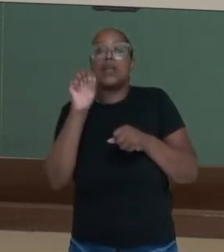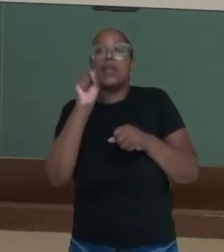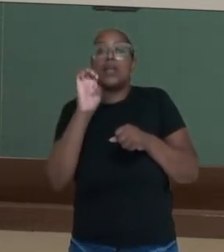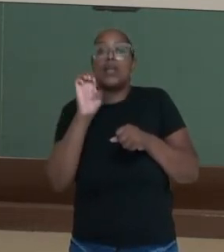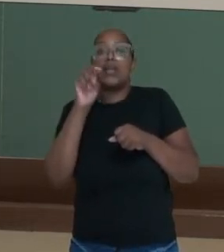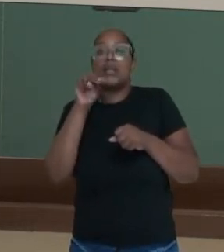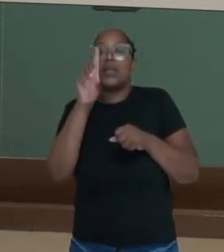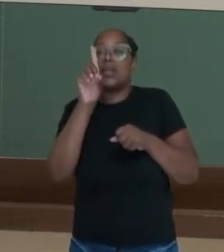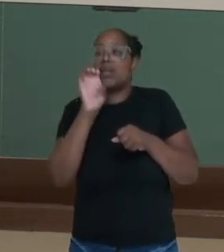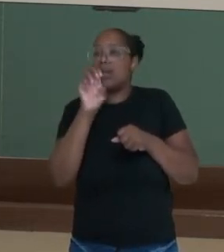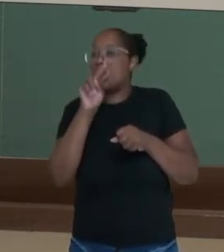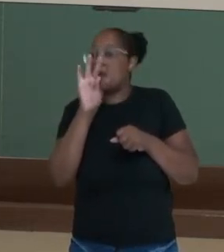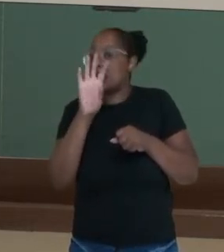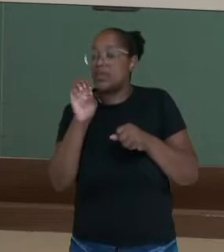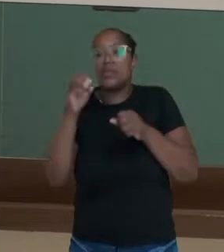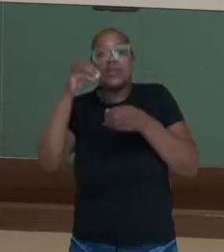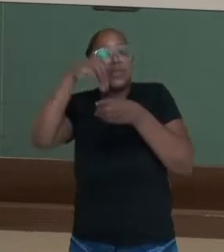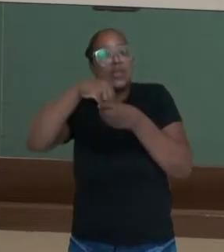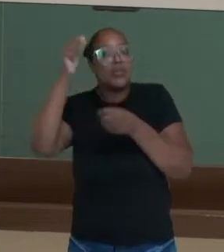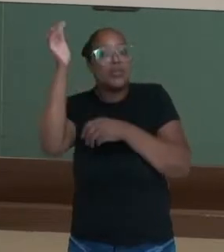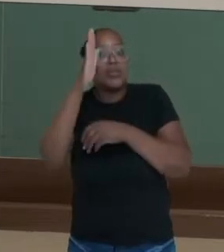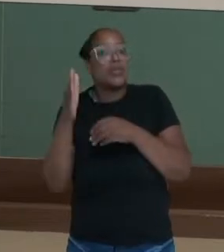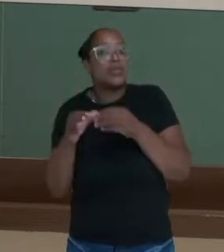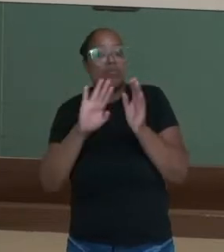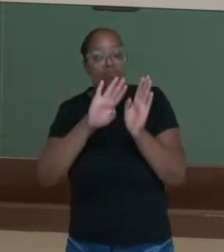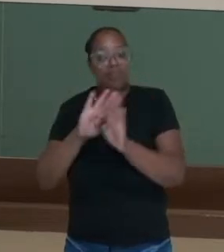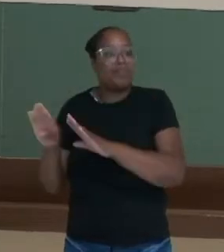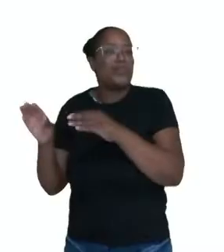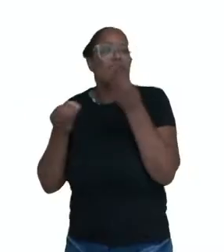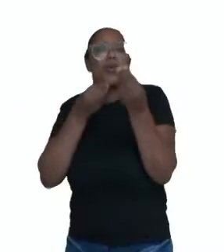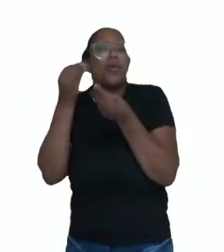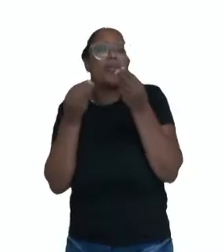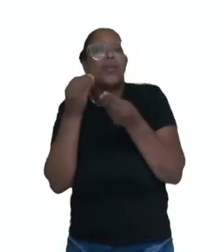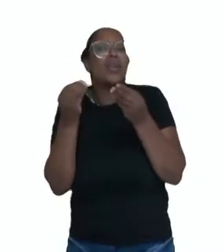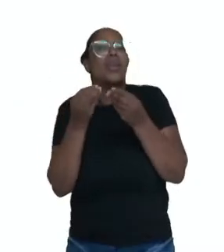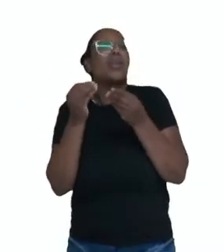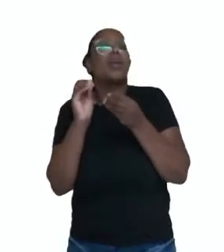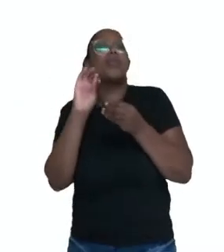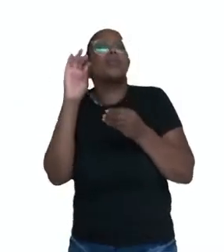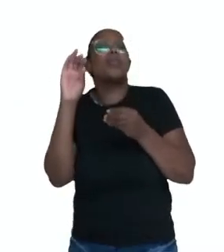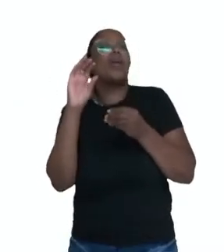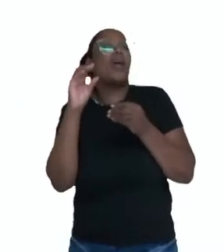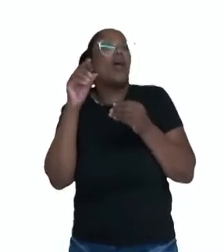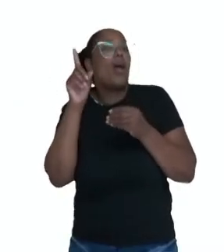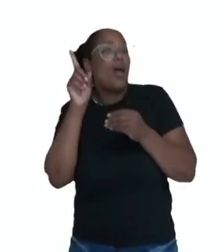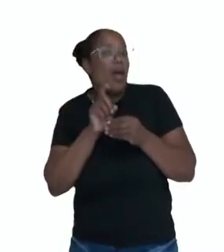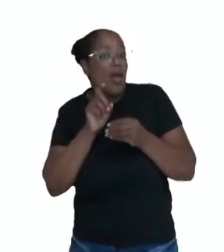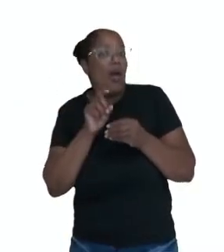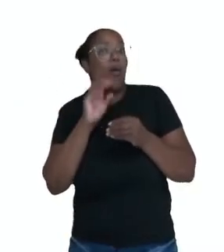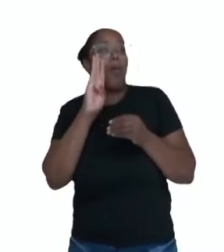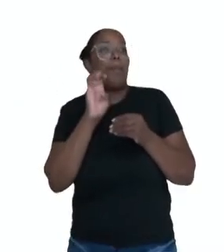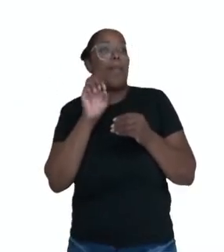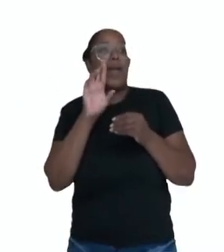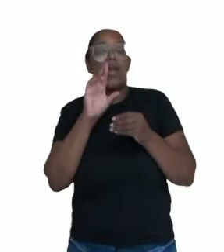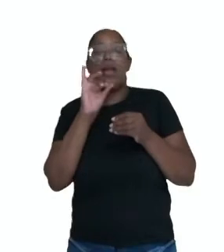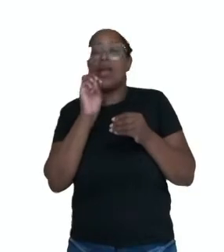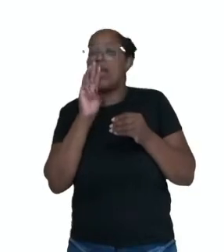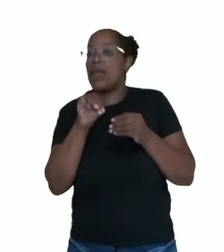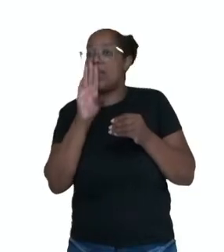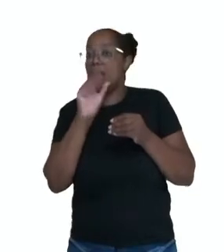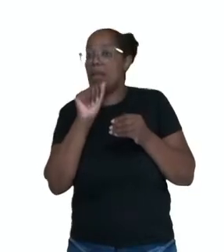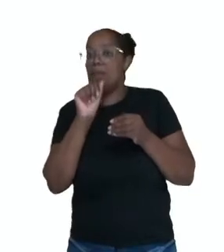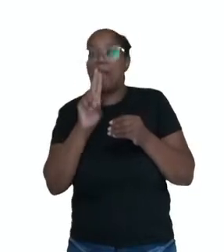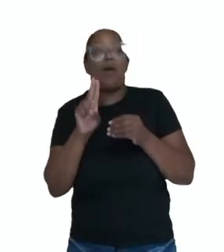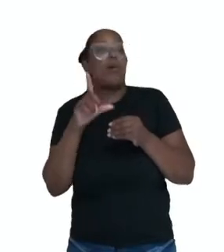bom? Como que é o berimbau? Como que ele é composto, né? Ele é composto pela verga de biriba, ou o pau